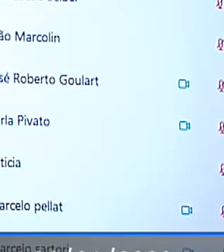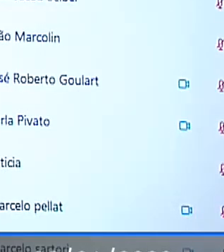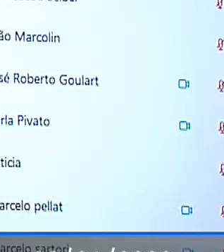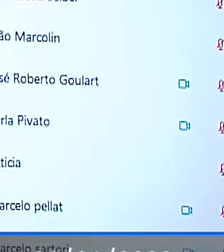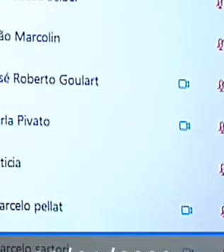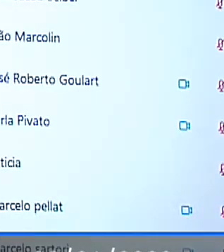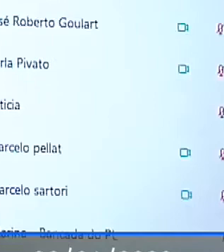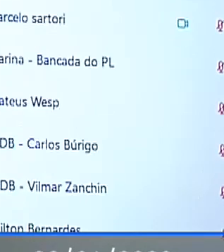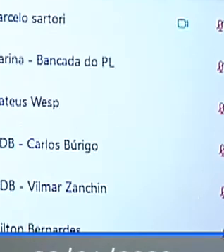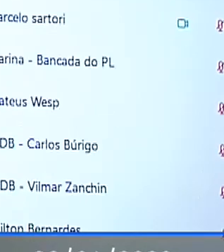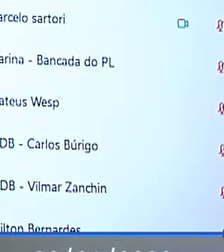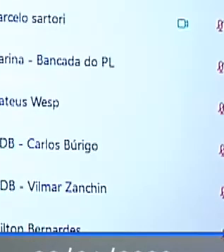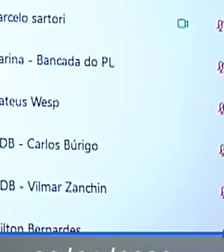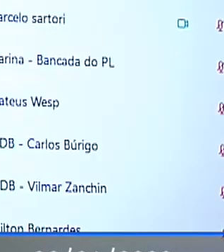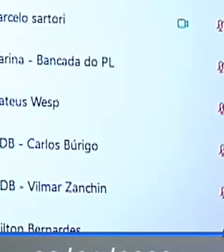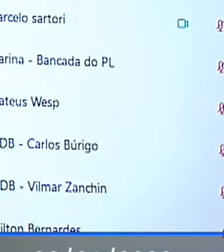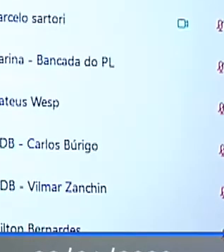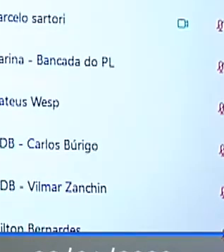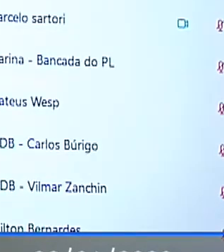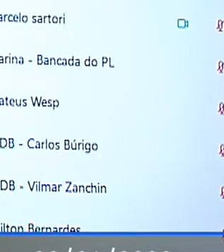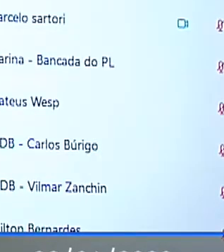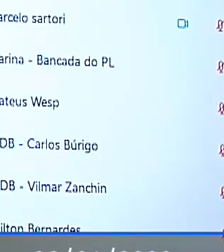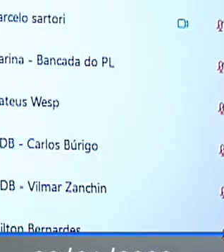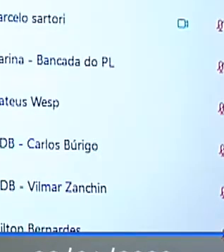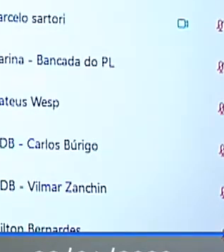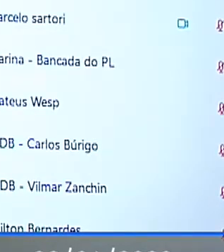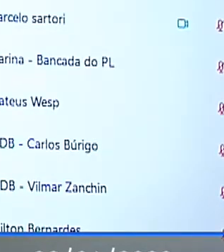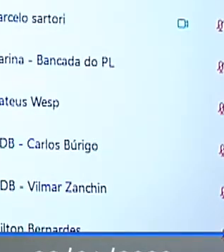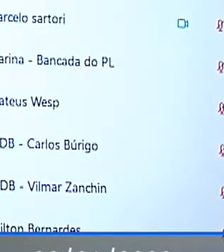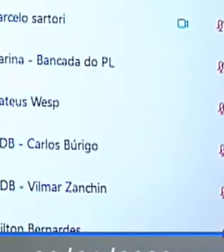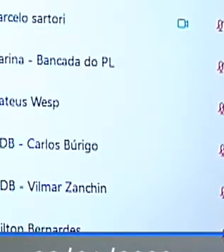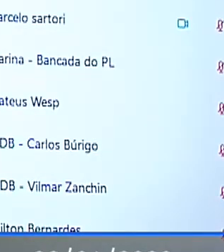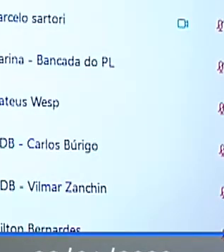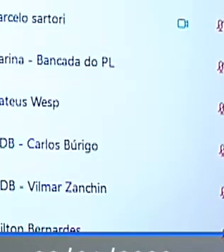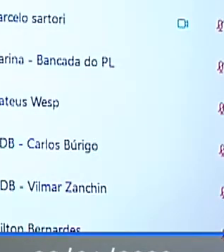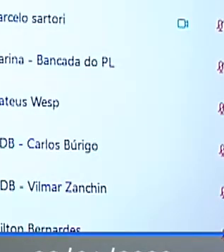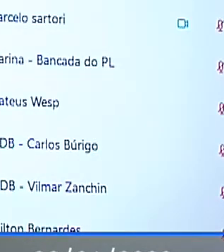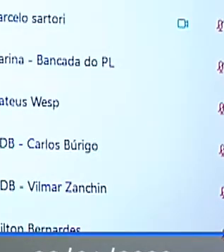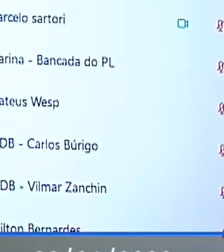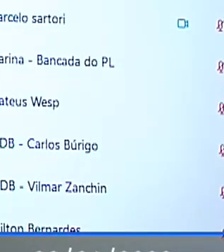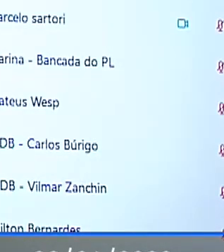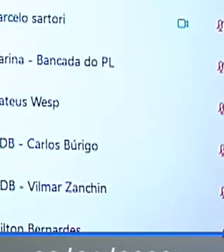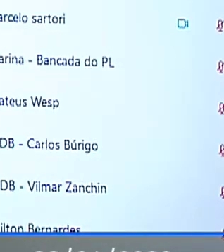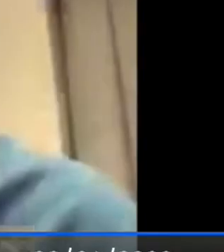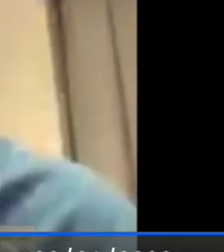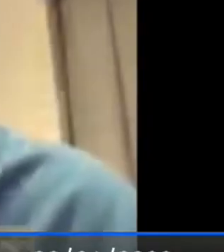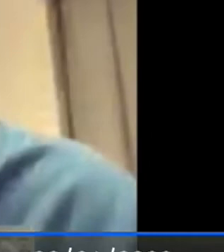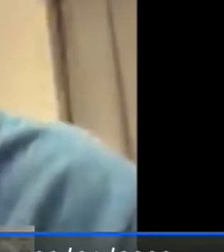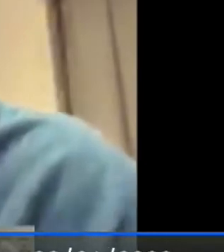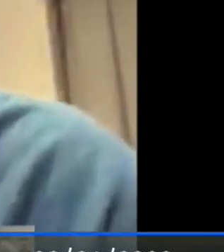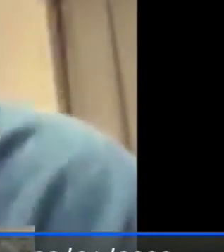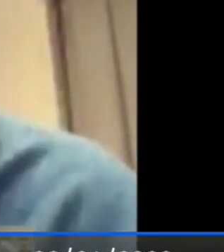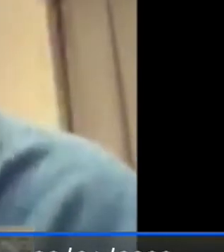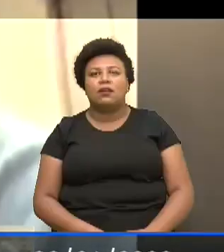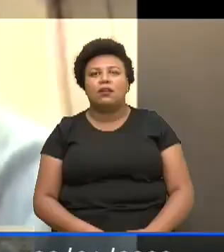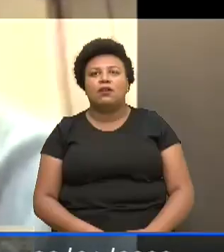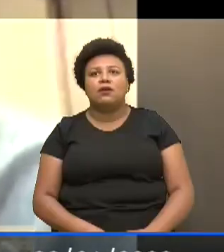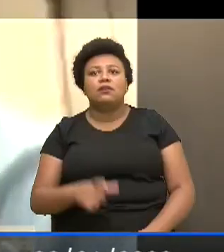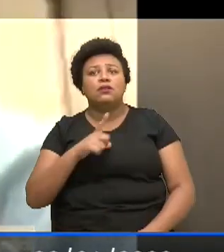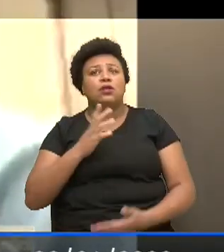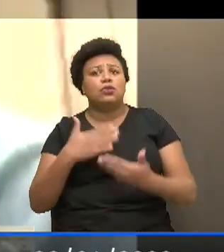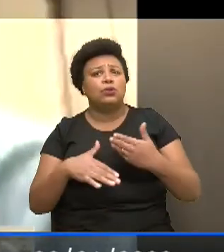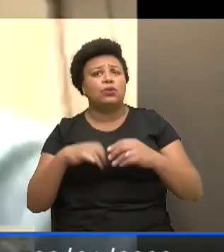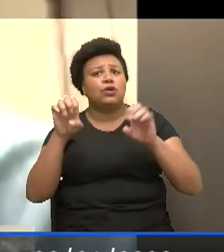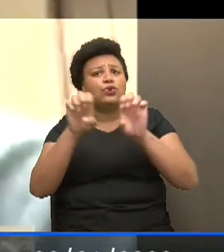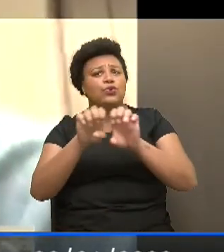Então, deputado, nós colocamos à disposição, né, o serviço de inspeção animal do Ministério da Agricultura, ele é verticalizado, tem toda uma estrutura,